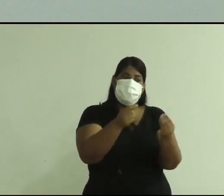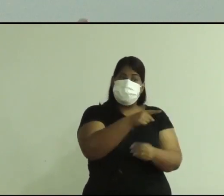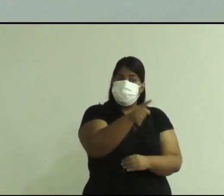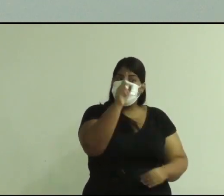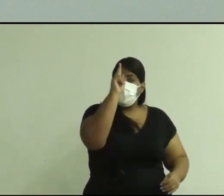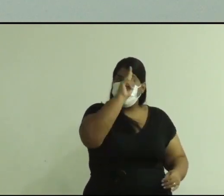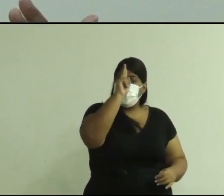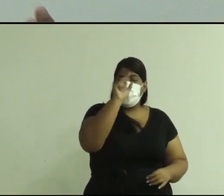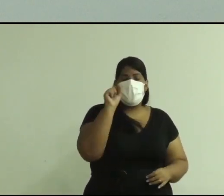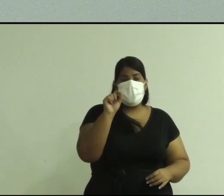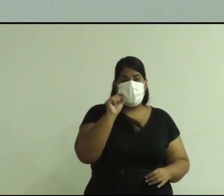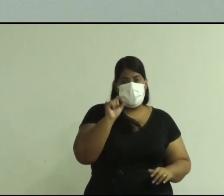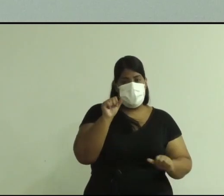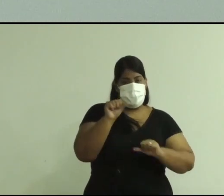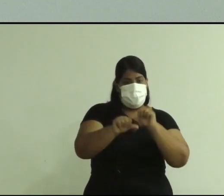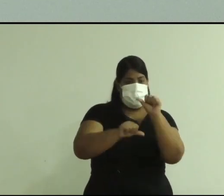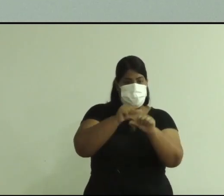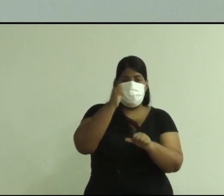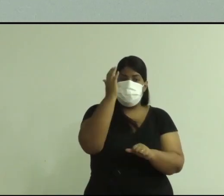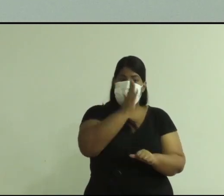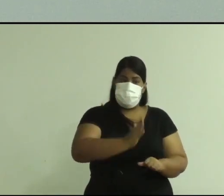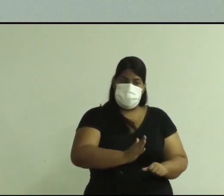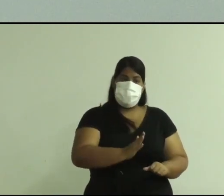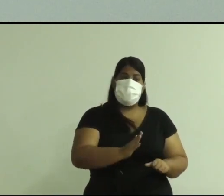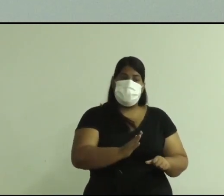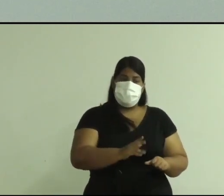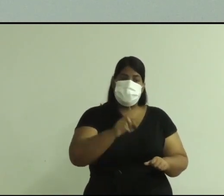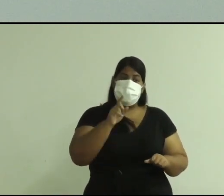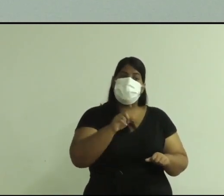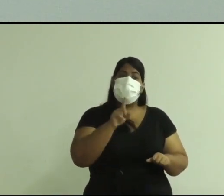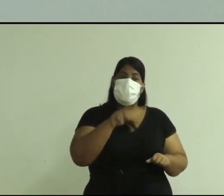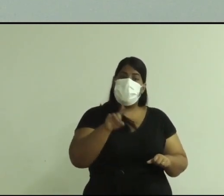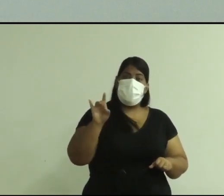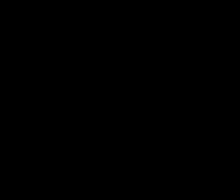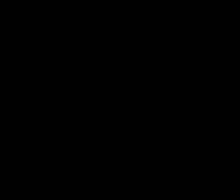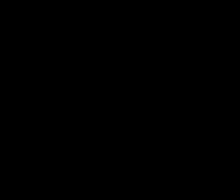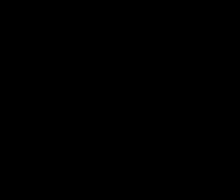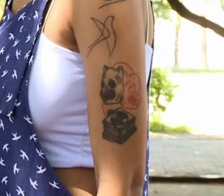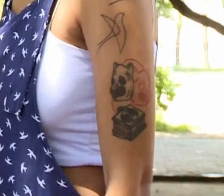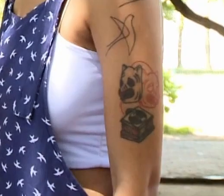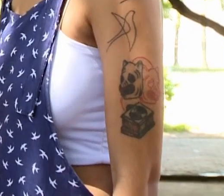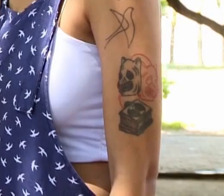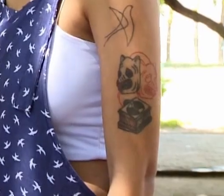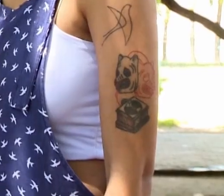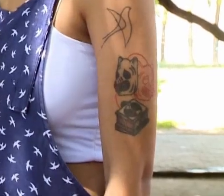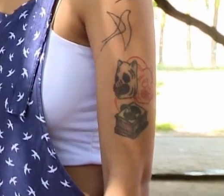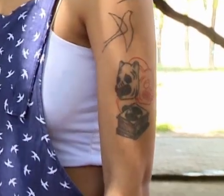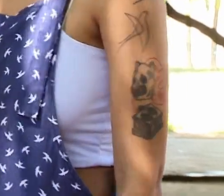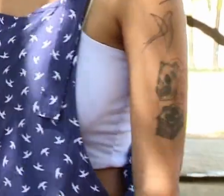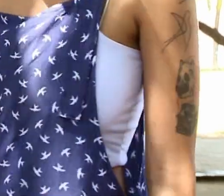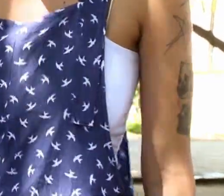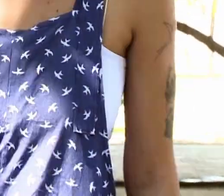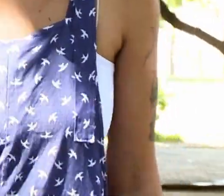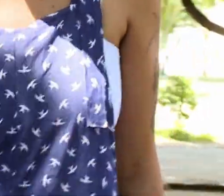Lembrar que a mudança do Brasil depende de cada um e cada uma de nós. Tá vendo? É por causa disso.